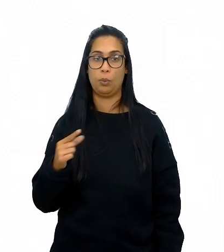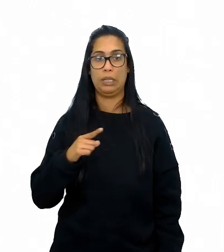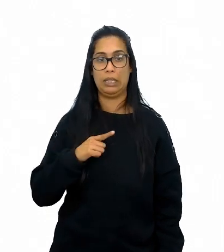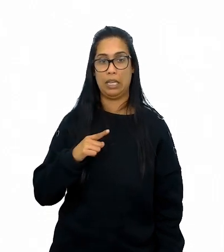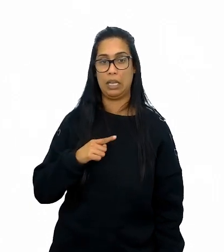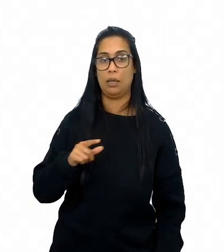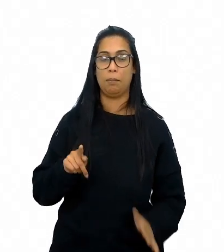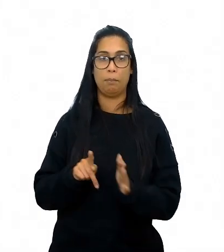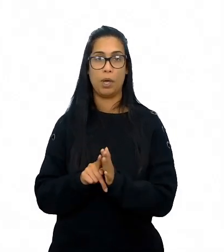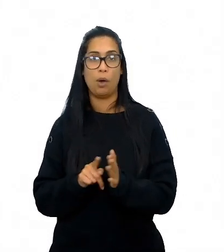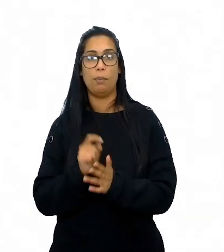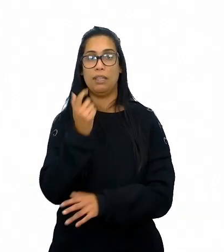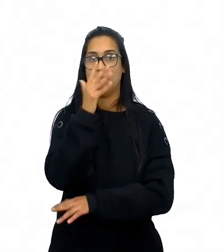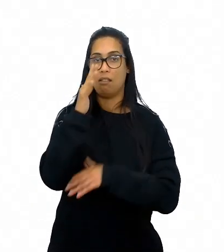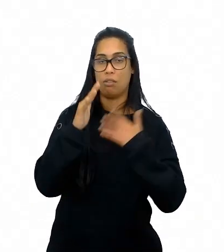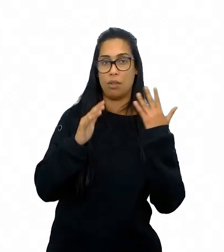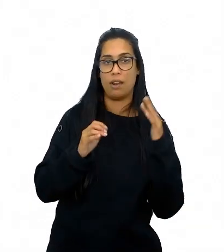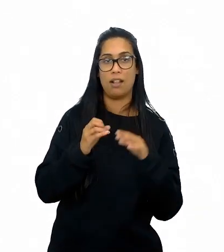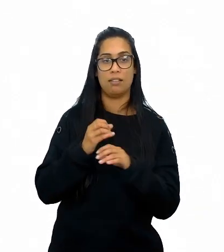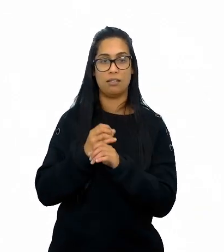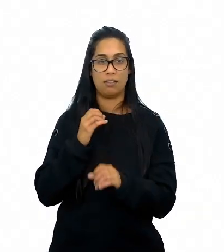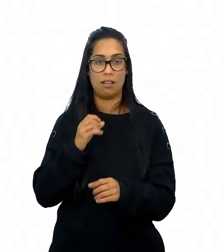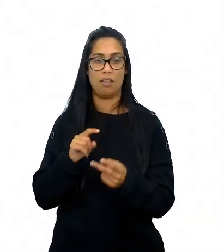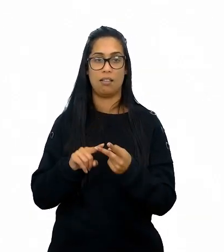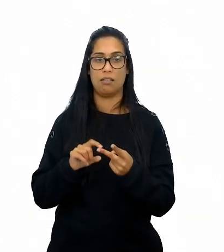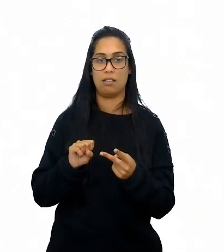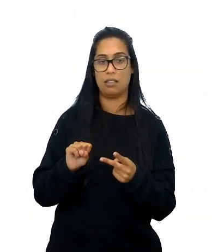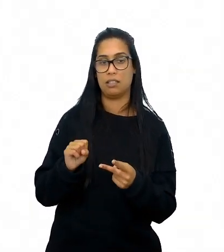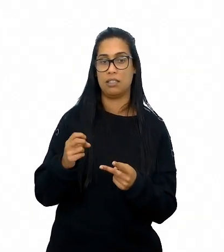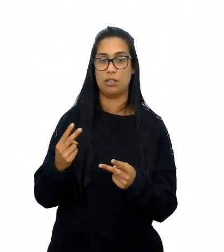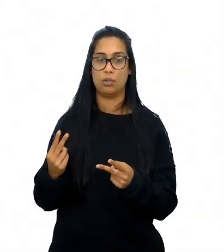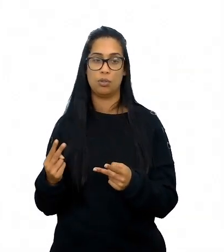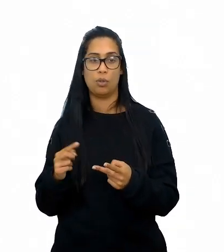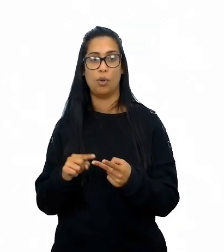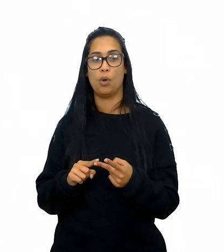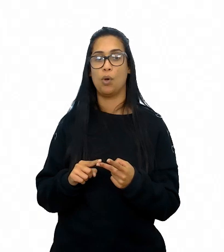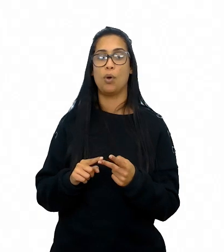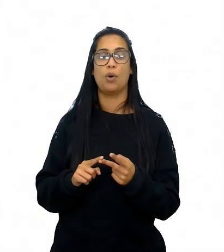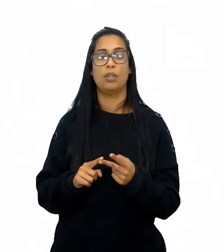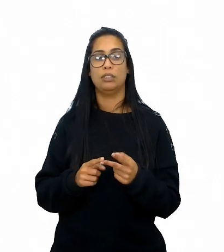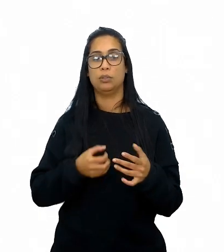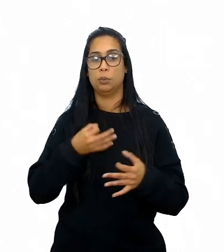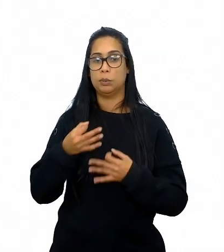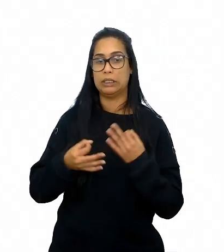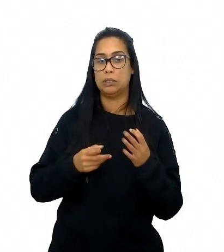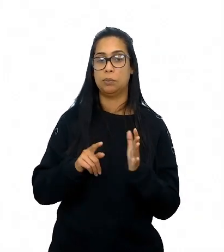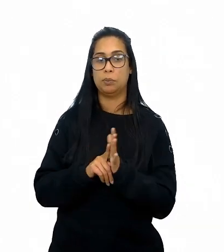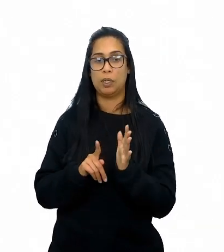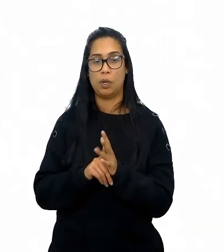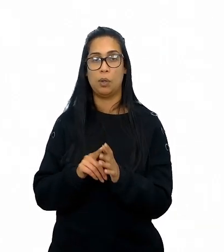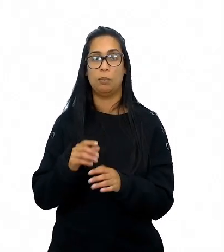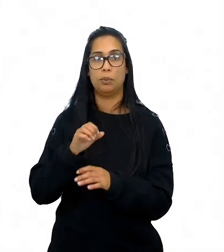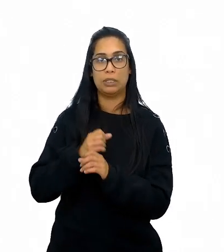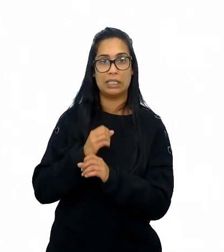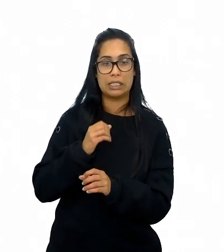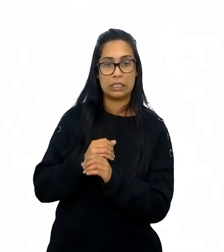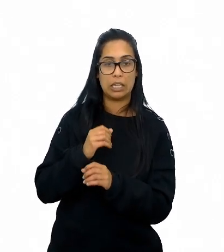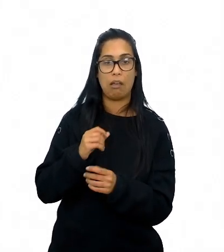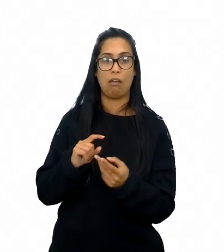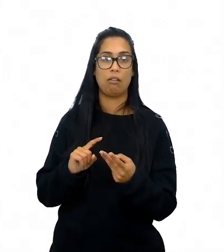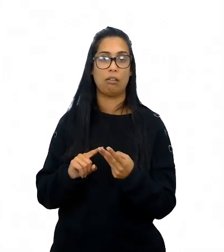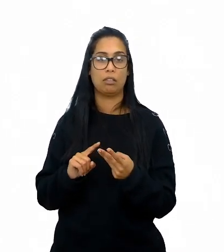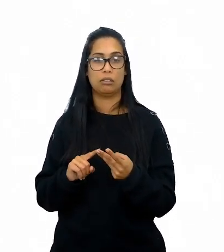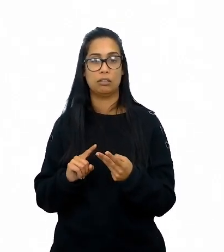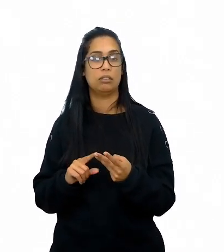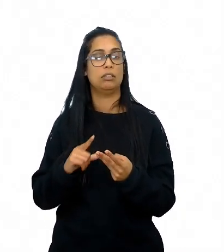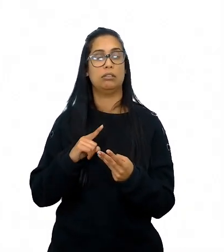da ciência, discutimos na SA2 a argumentação no ensino de ciências e na última formação que a gente teve, né, há